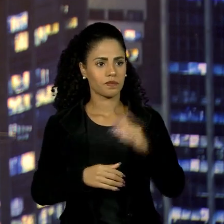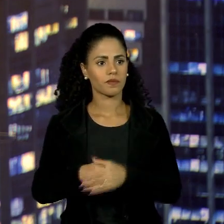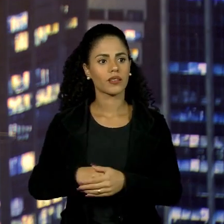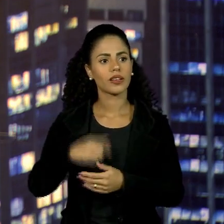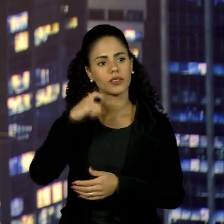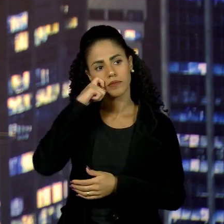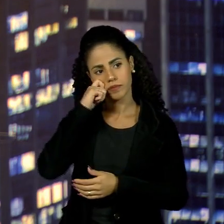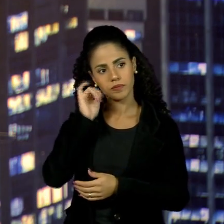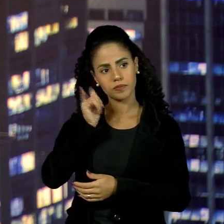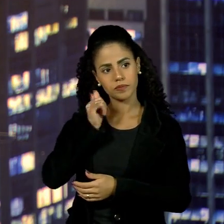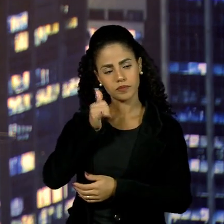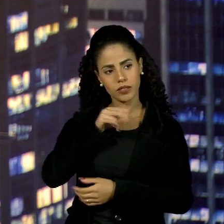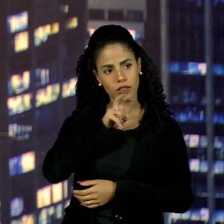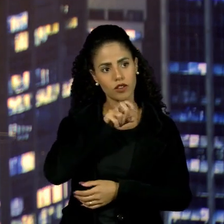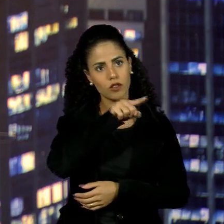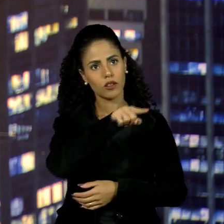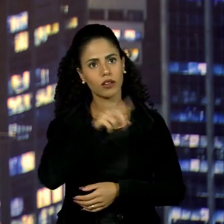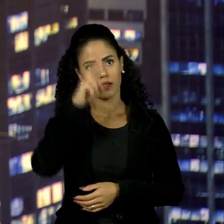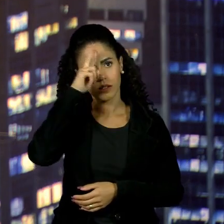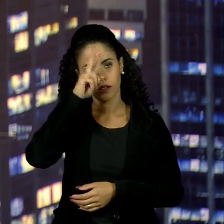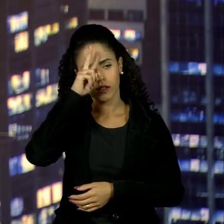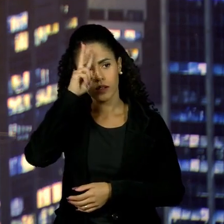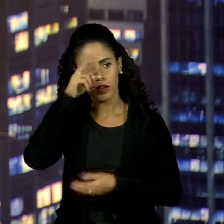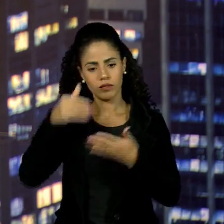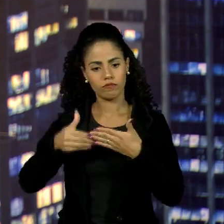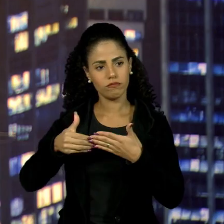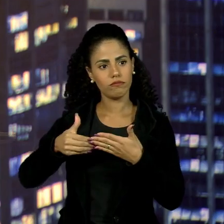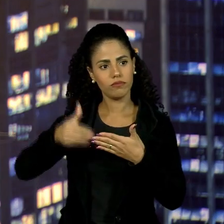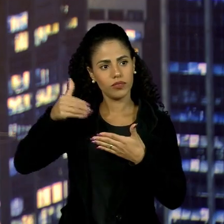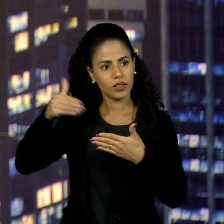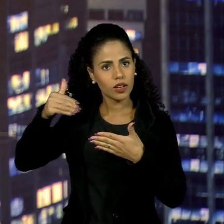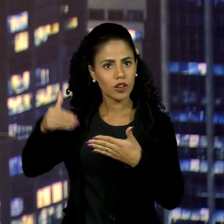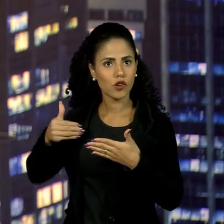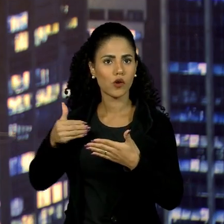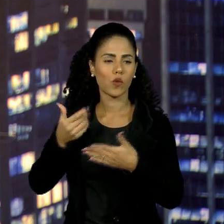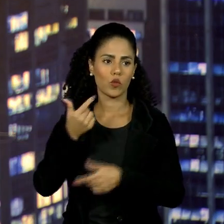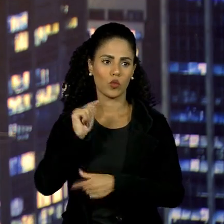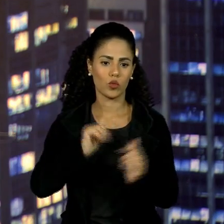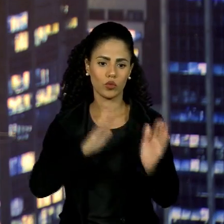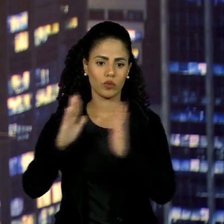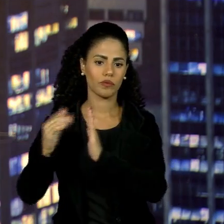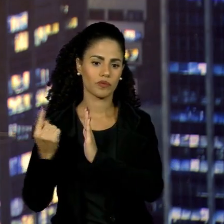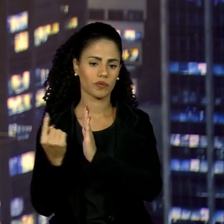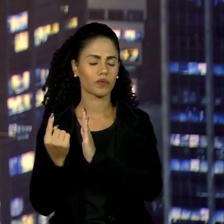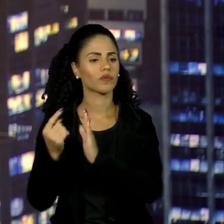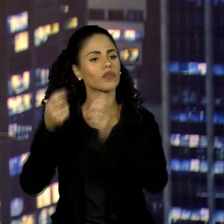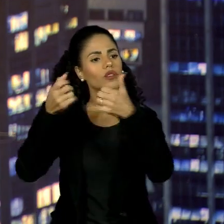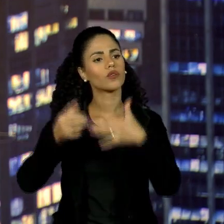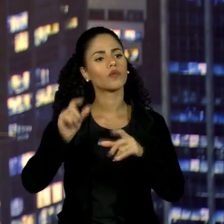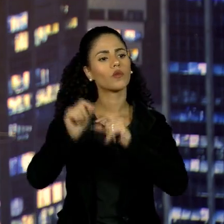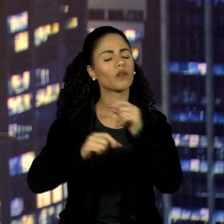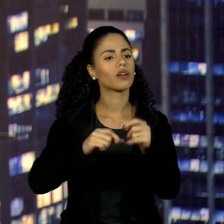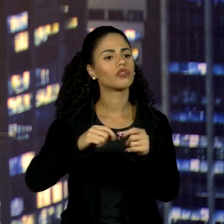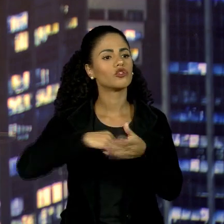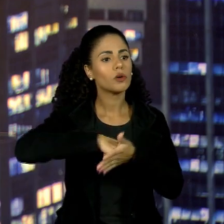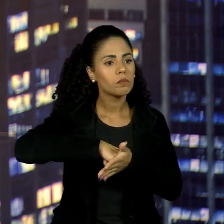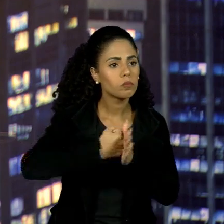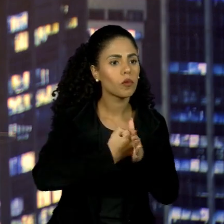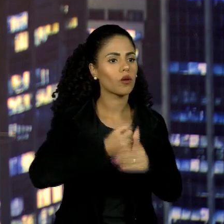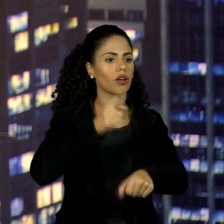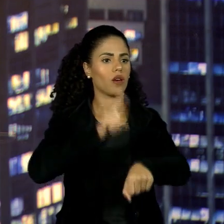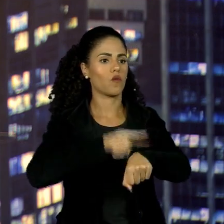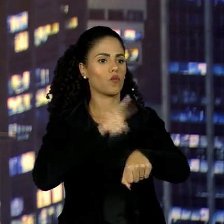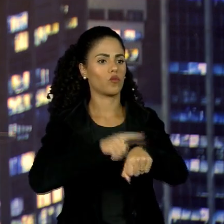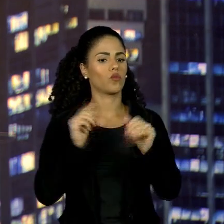depoimento lembra um pouco o que você falou no encerramento do outro bloco, né? Da importância de você bloquear